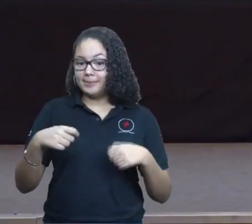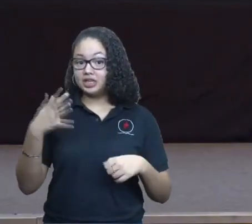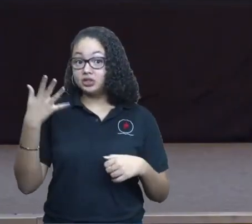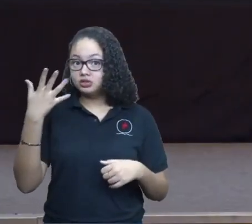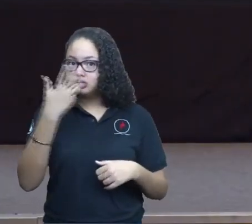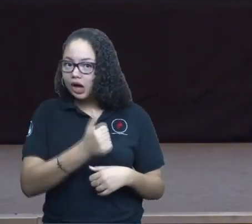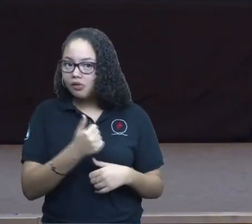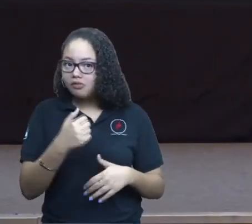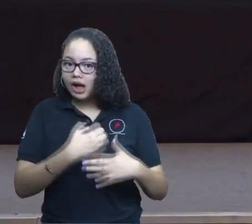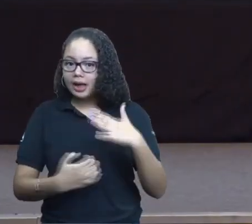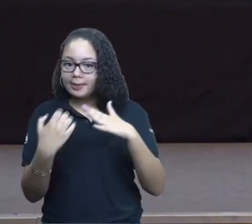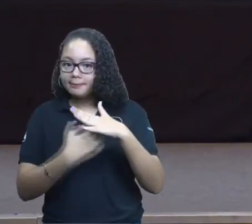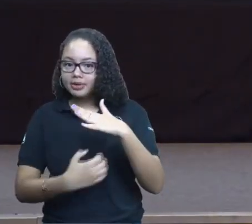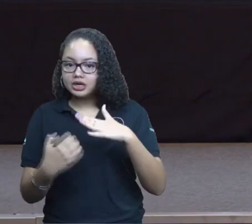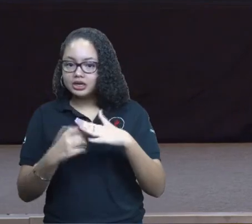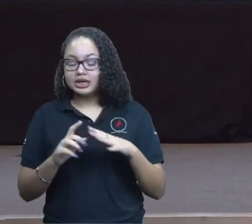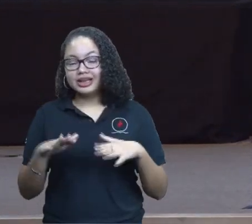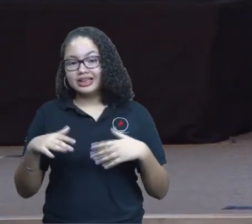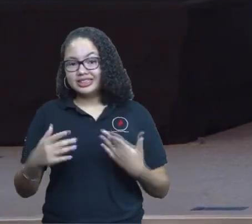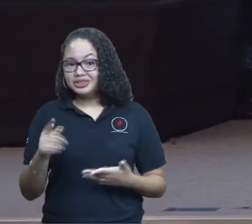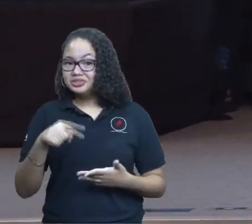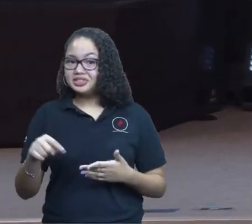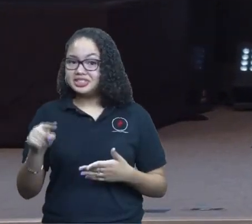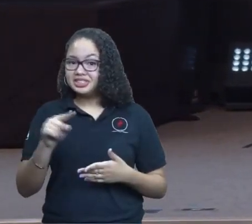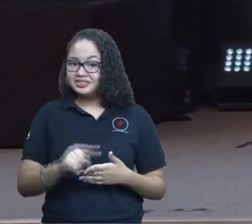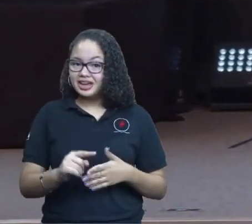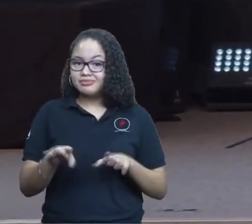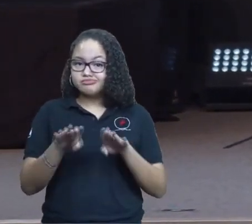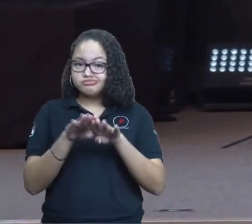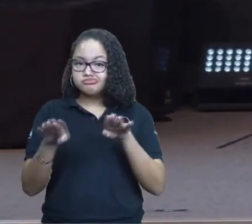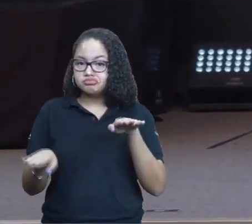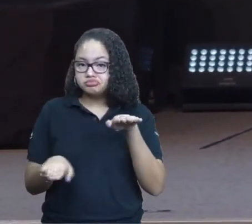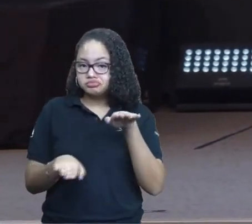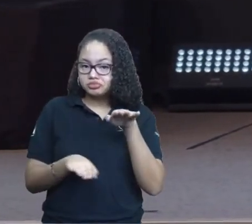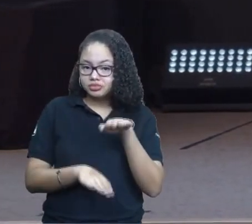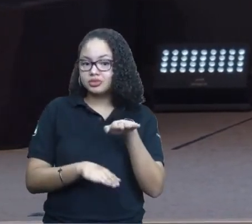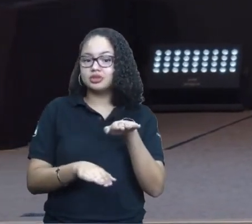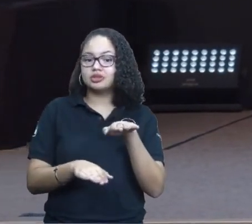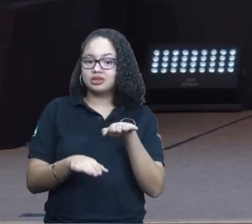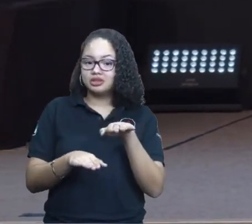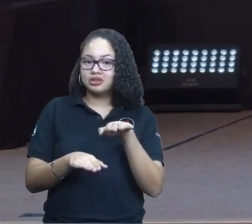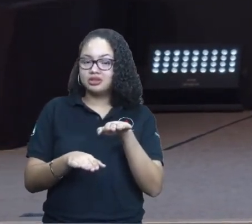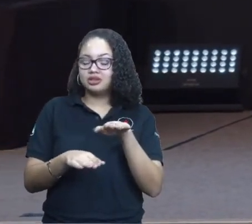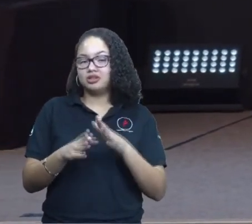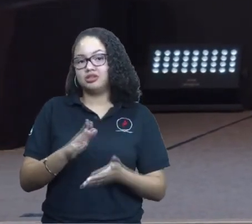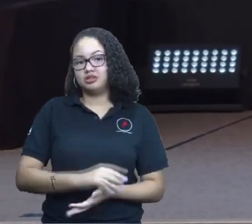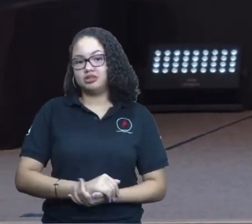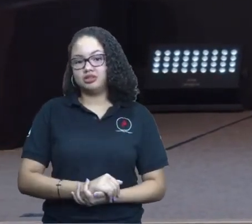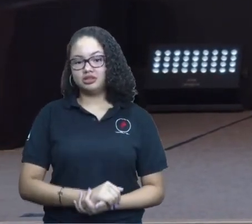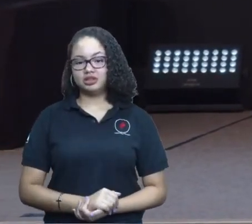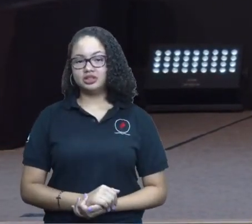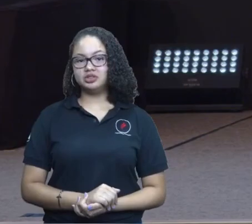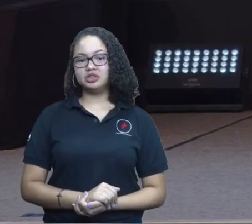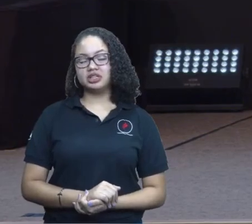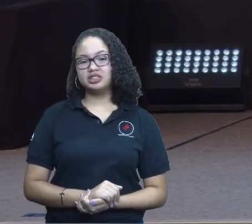o negócio tá mas aí você vai descer vai descer na agiotagem